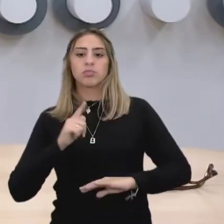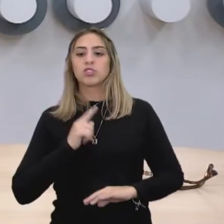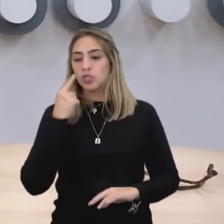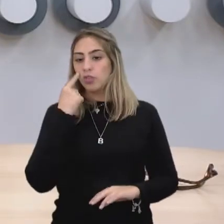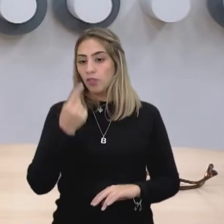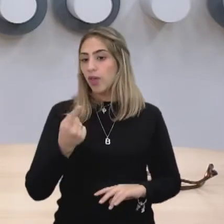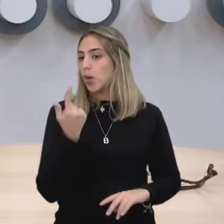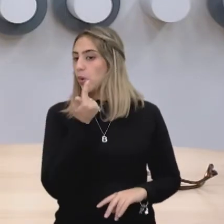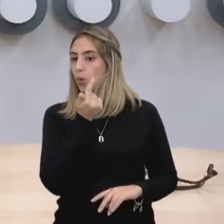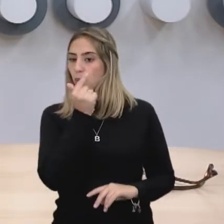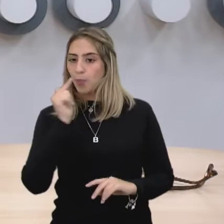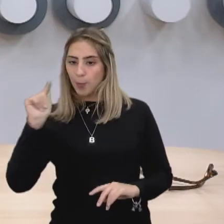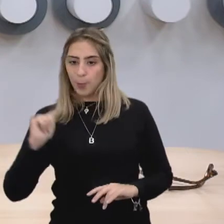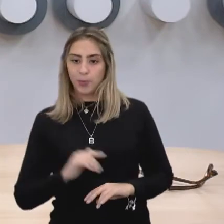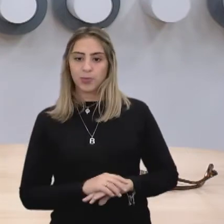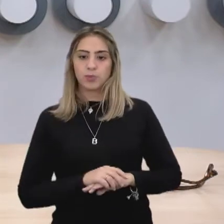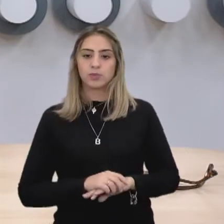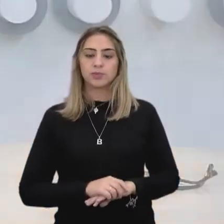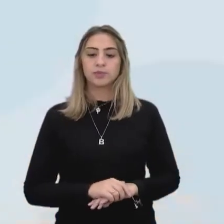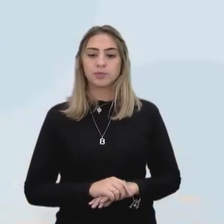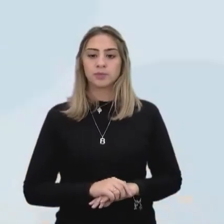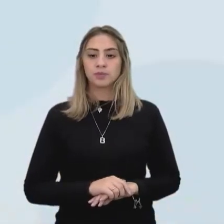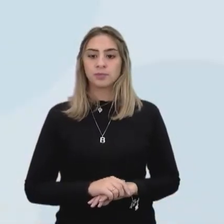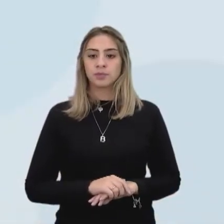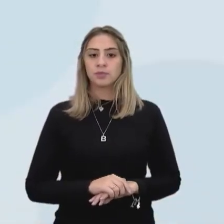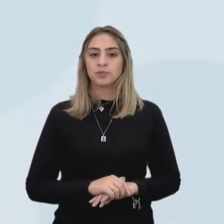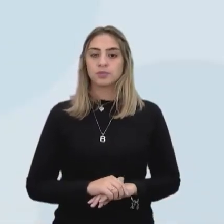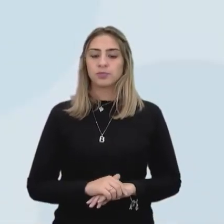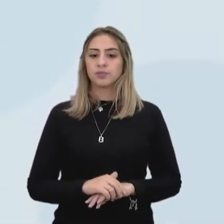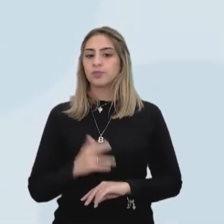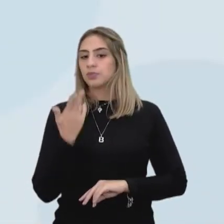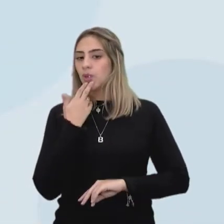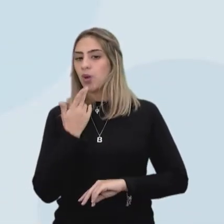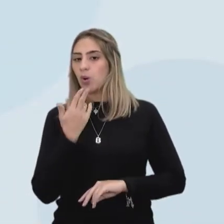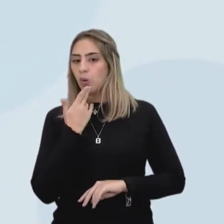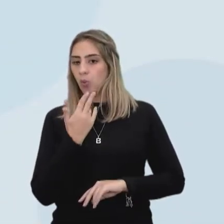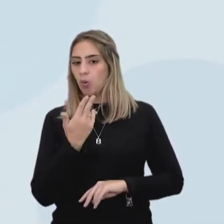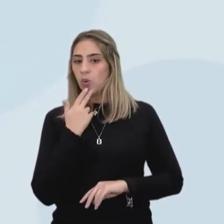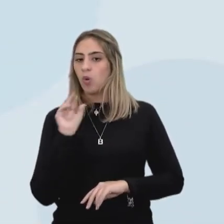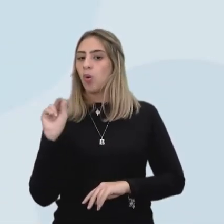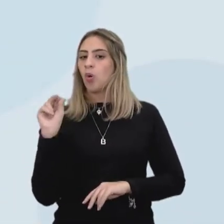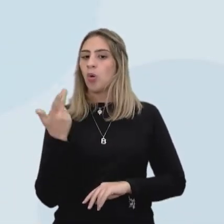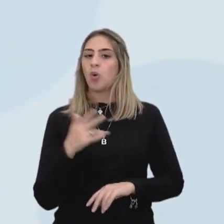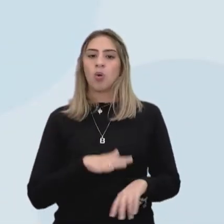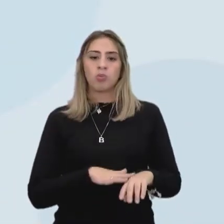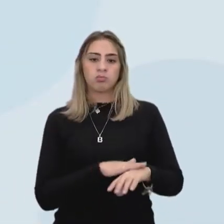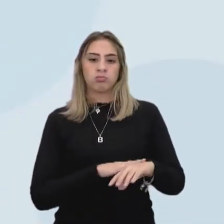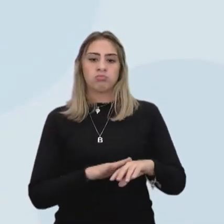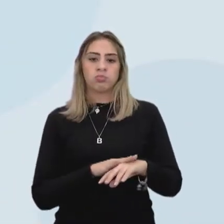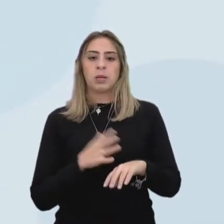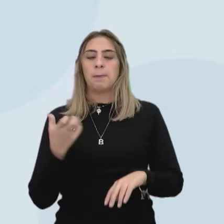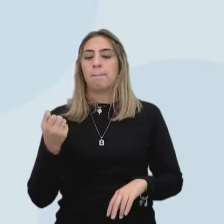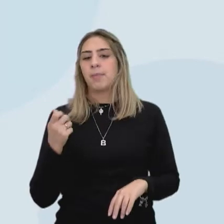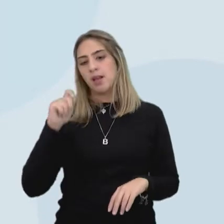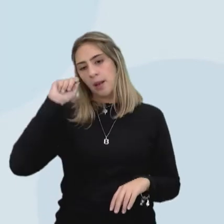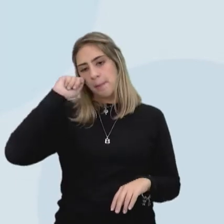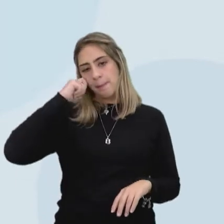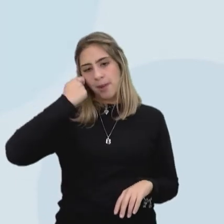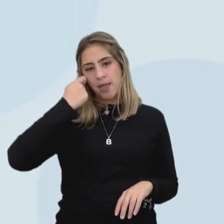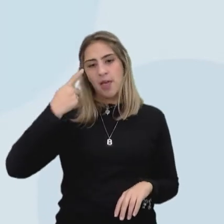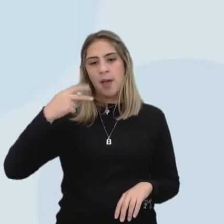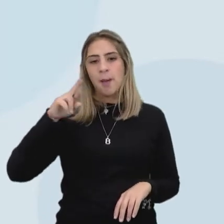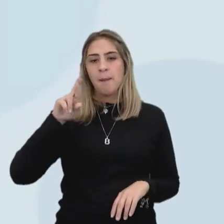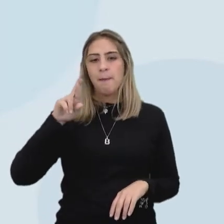um outro, né, segmento, que é segundo a cor ou raça. E aí nós temos a branca, a preta e a